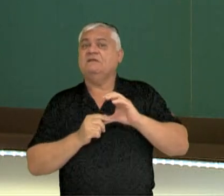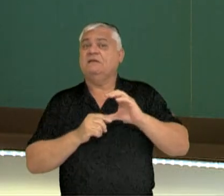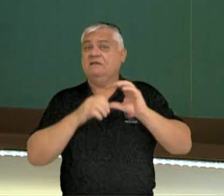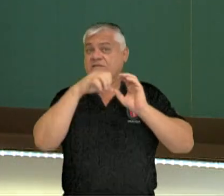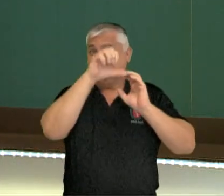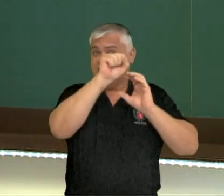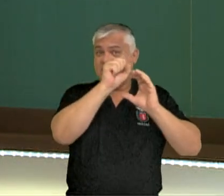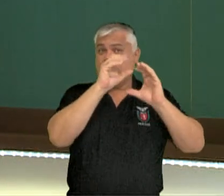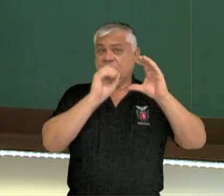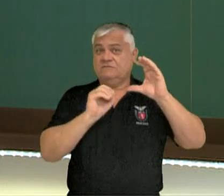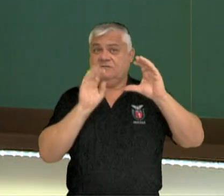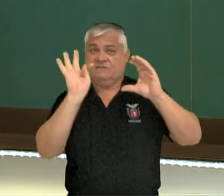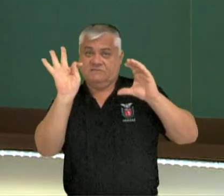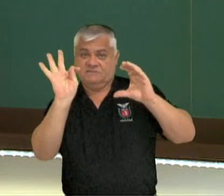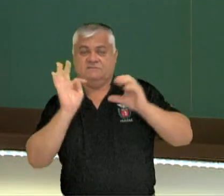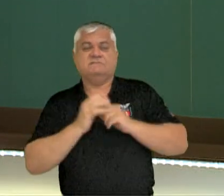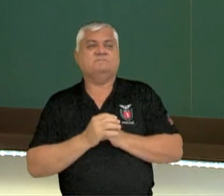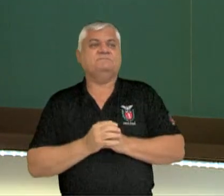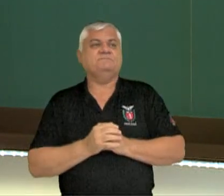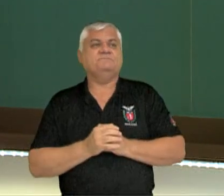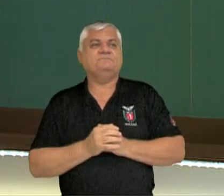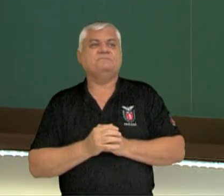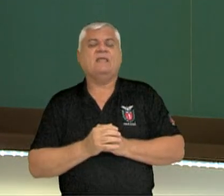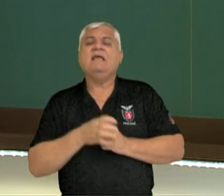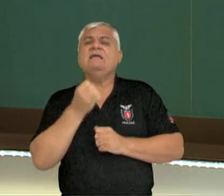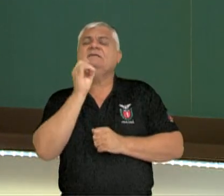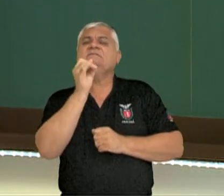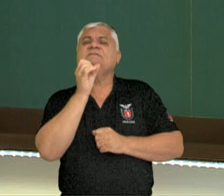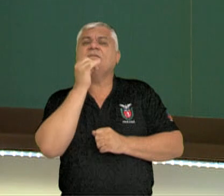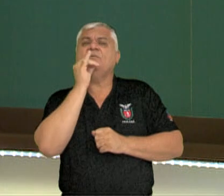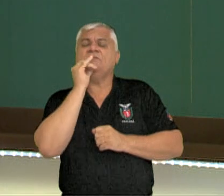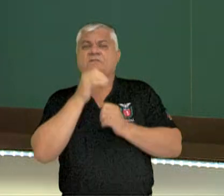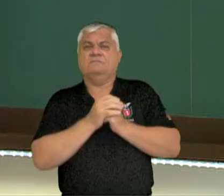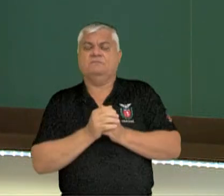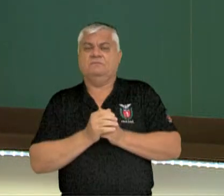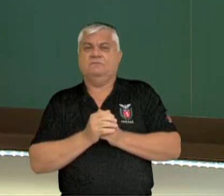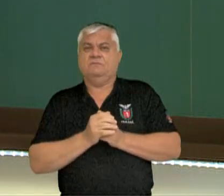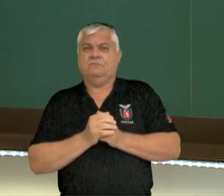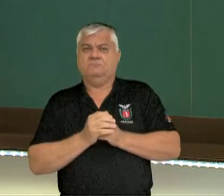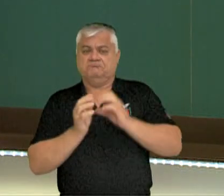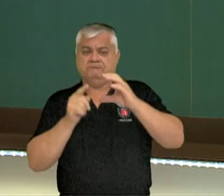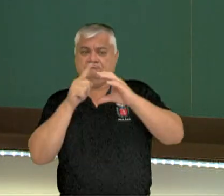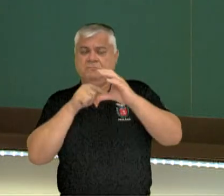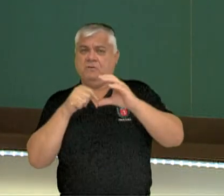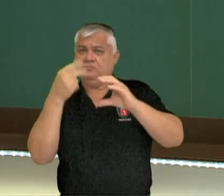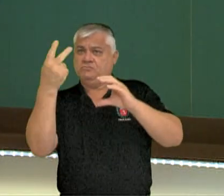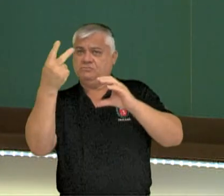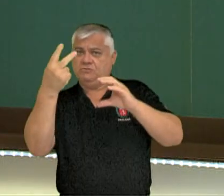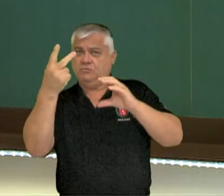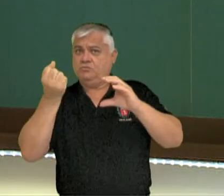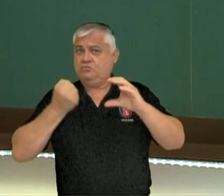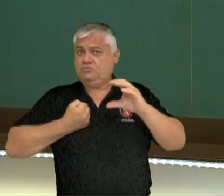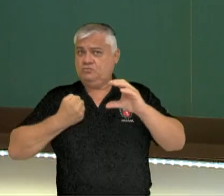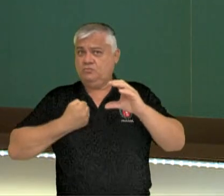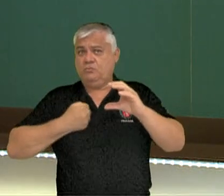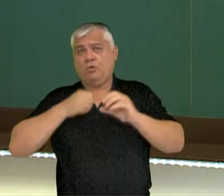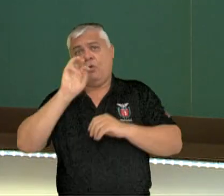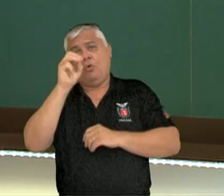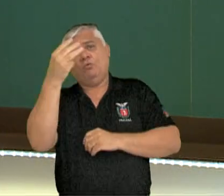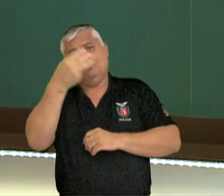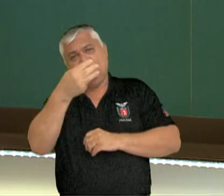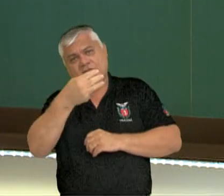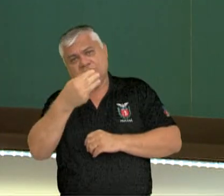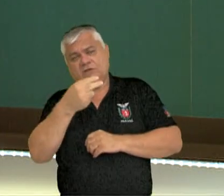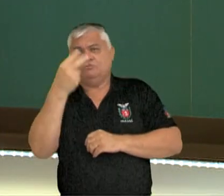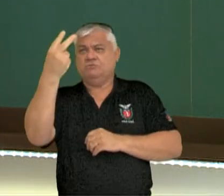nos demais quadrantes. Então, se eu tiver um ângulo que está no segundo quadrante, e também no terceiro, tá? Então, tanto